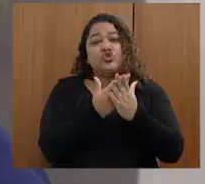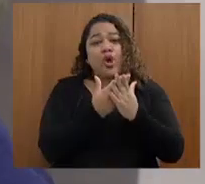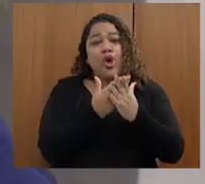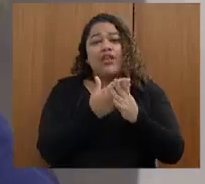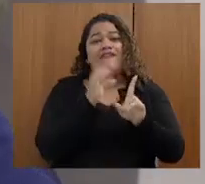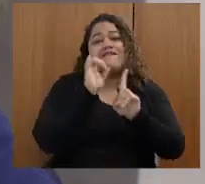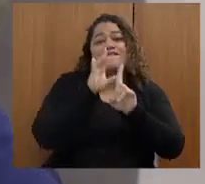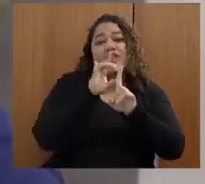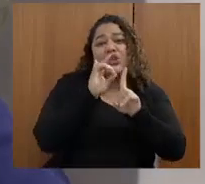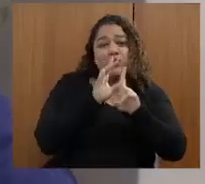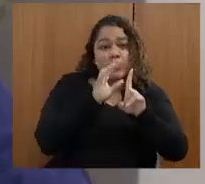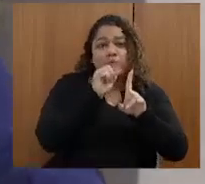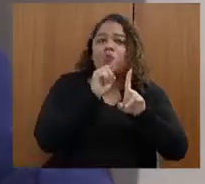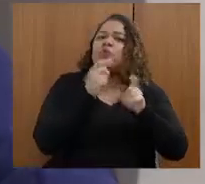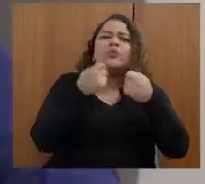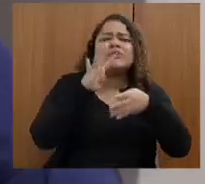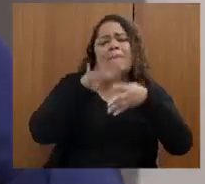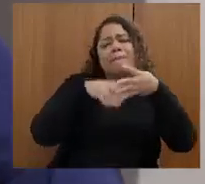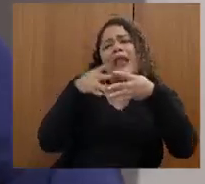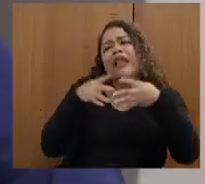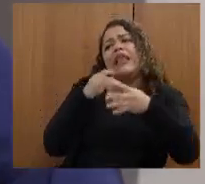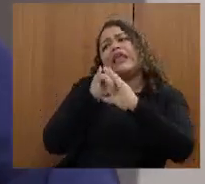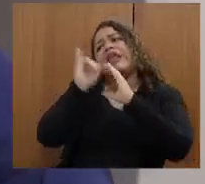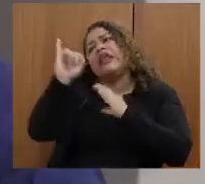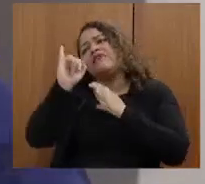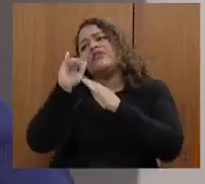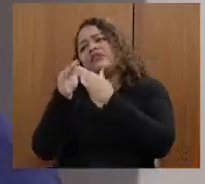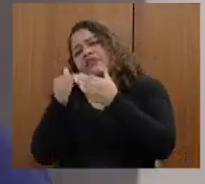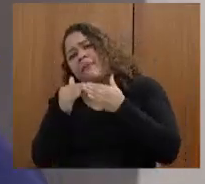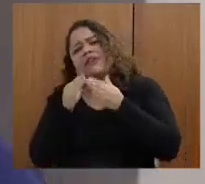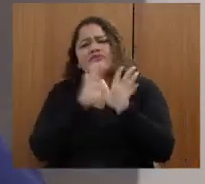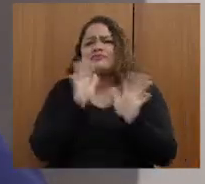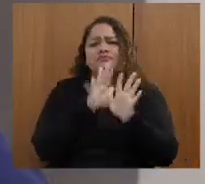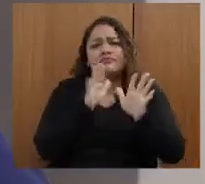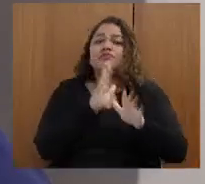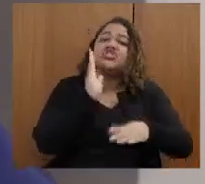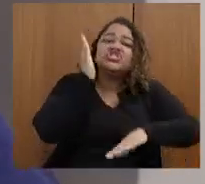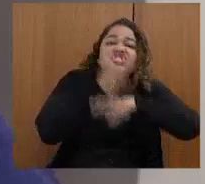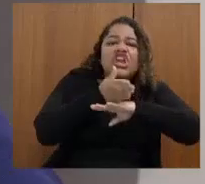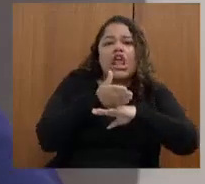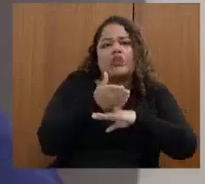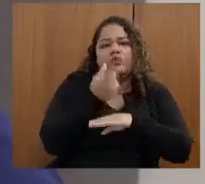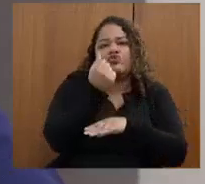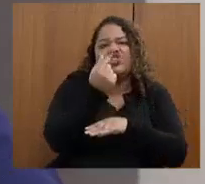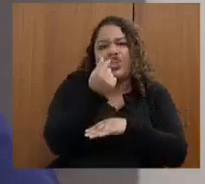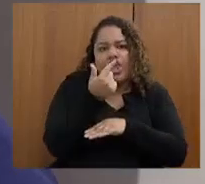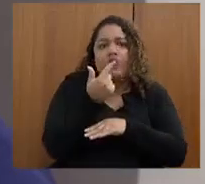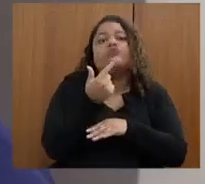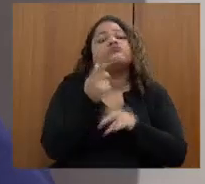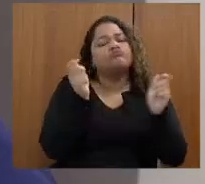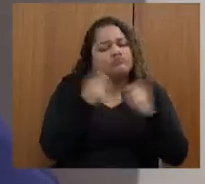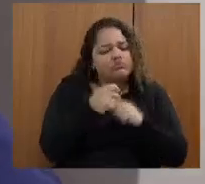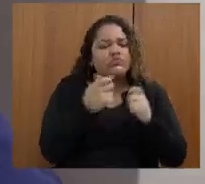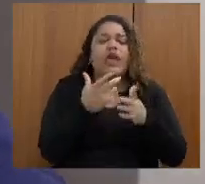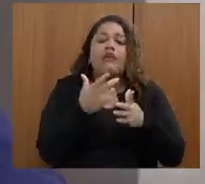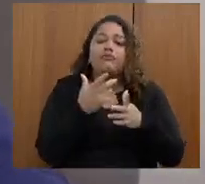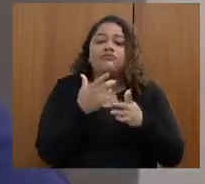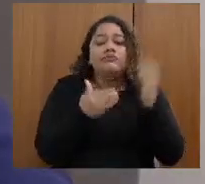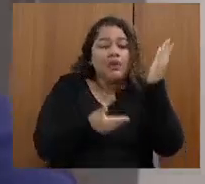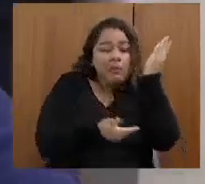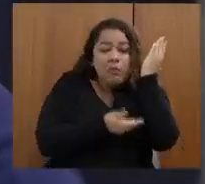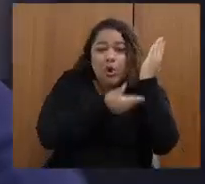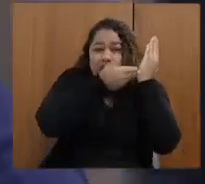planilha ele pode fazer direto com recurso de Manutenção Predial e manutenção e custeio das escolas nós desburocratizamos este ponto